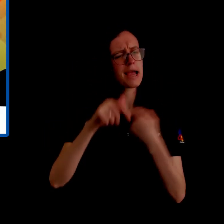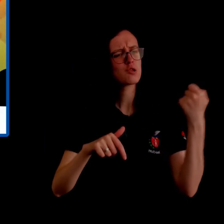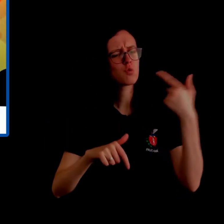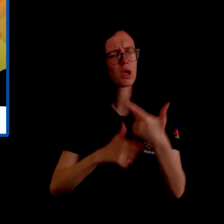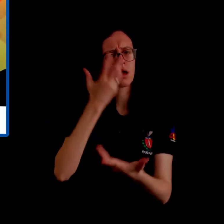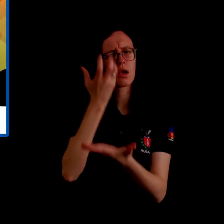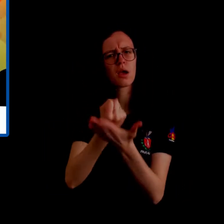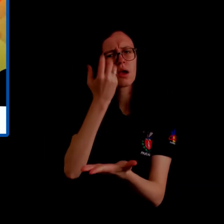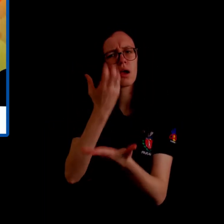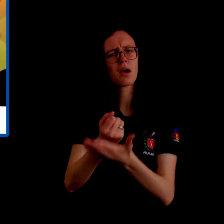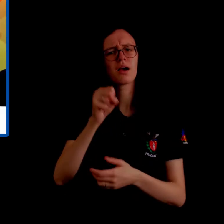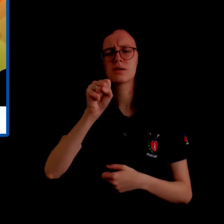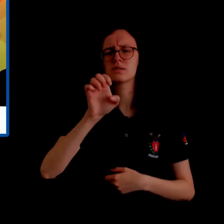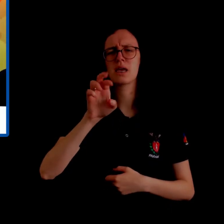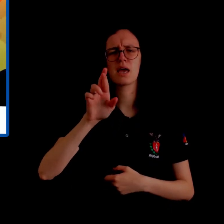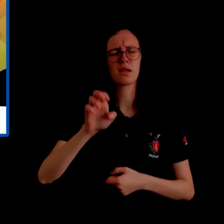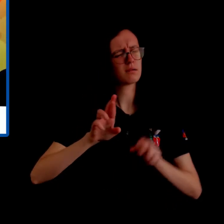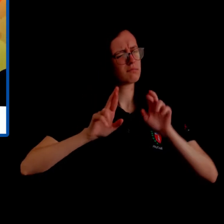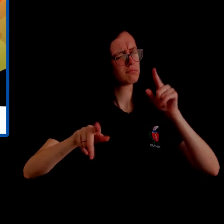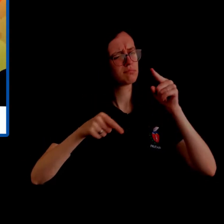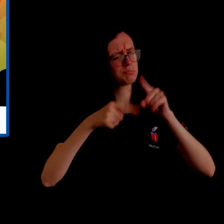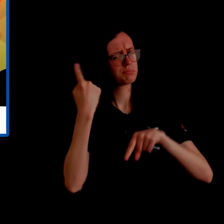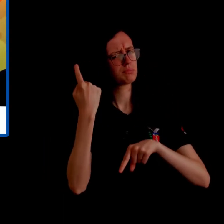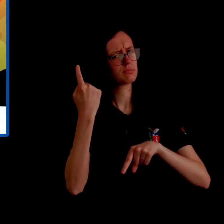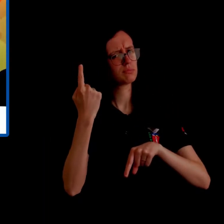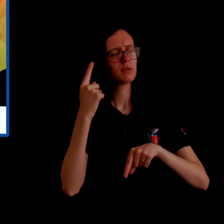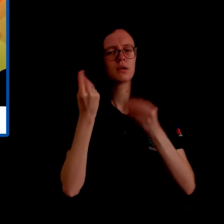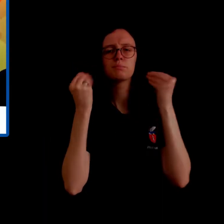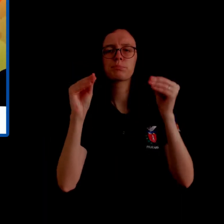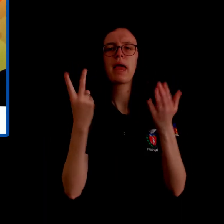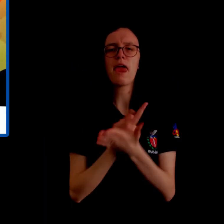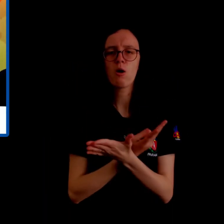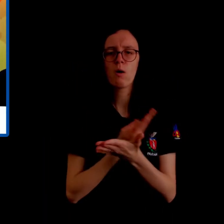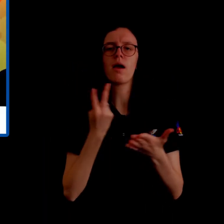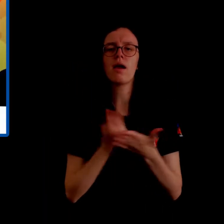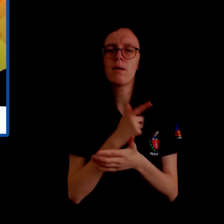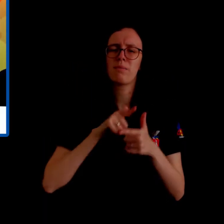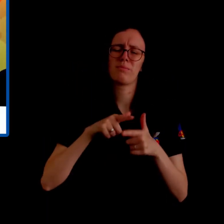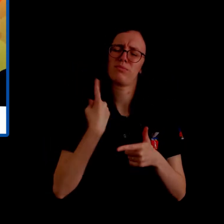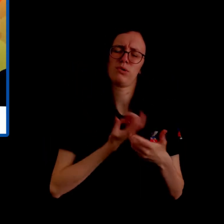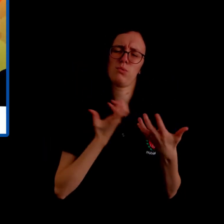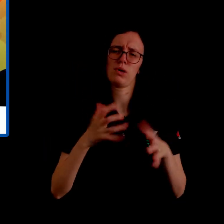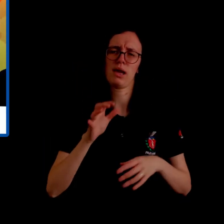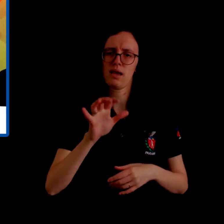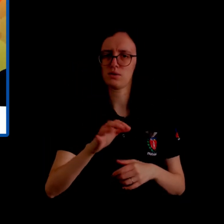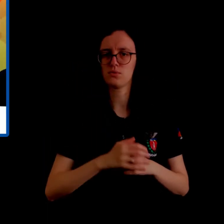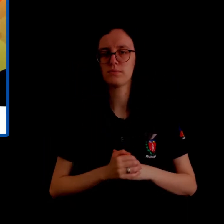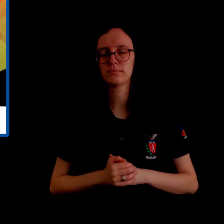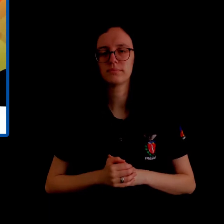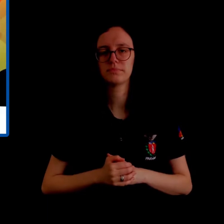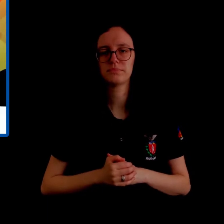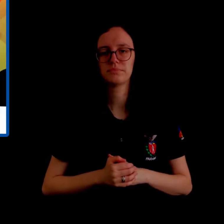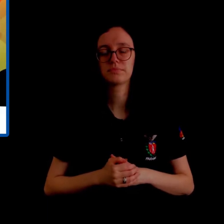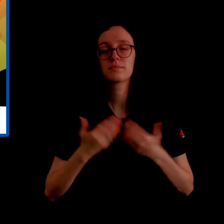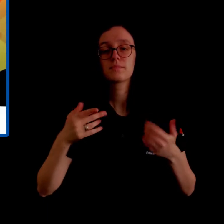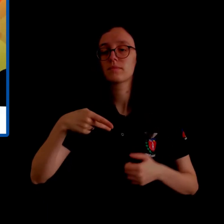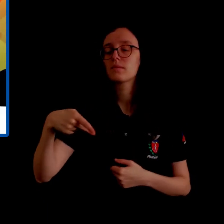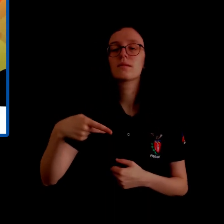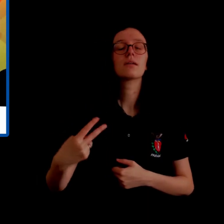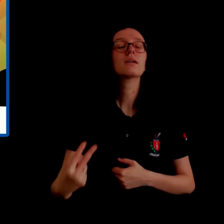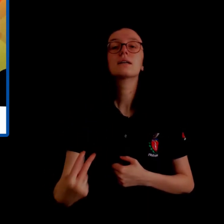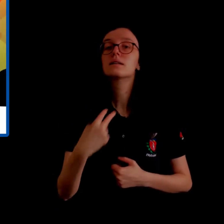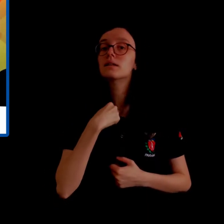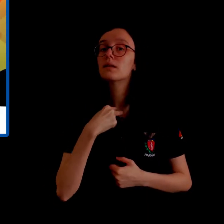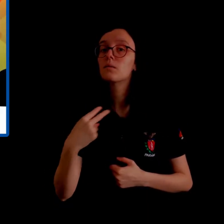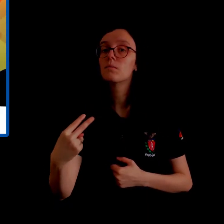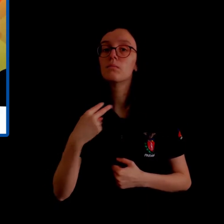do que o que está cadastrado no SERI, ele vai apresentar erro, tá? E não é isso que a gente quer. Então o professor ele não